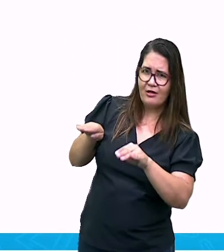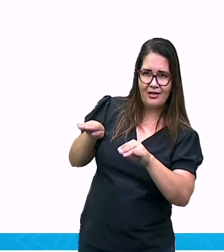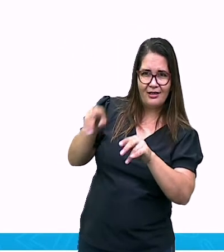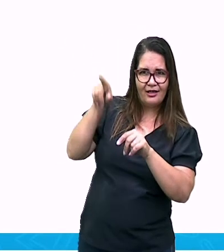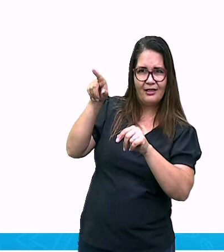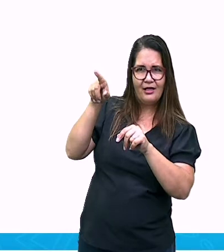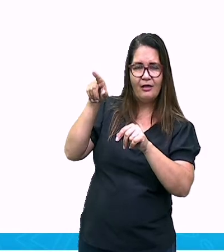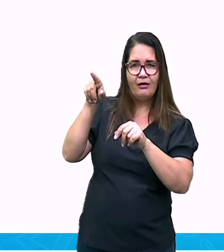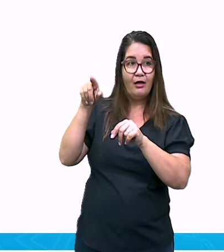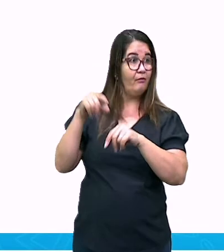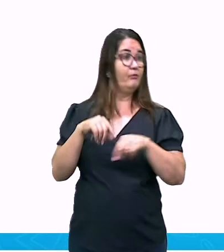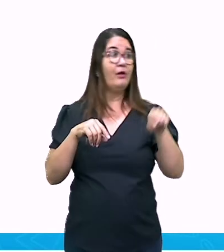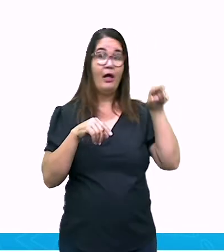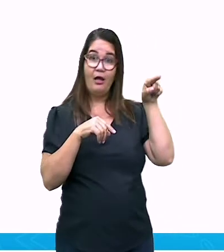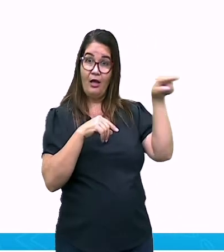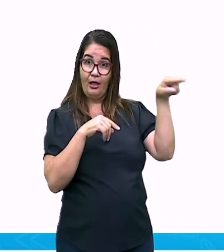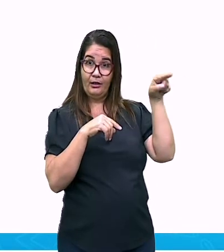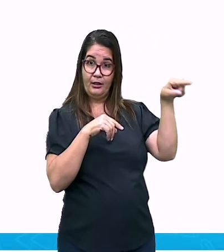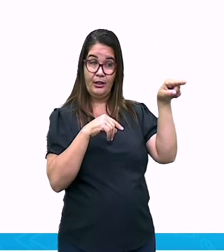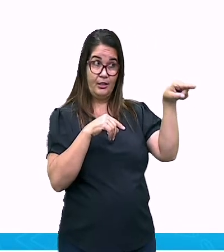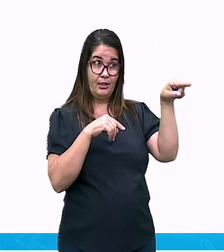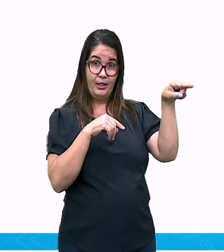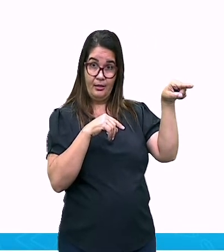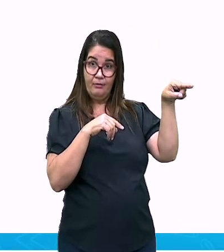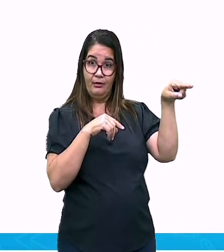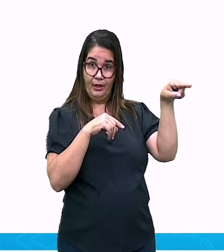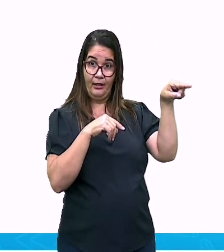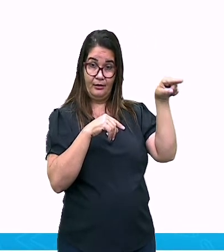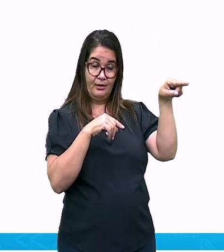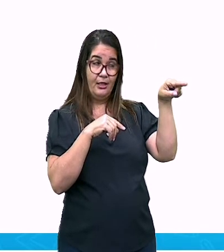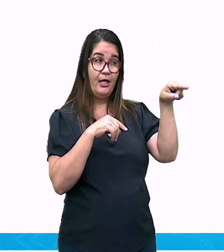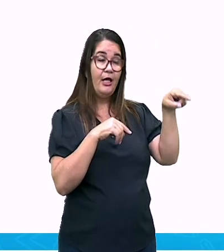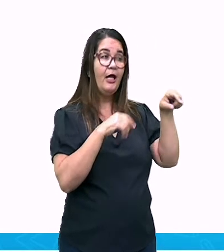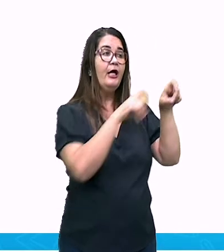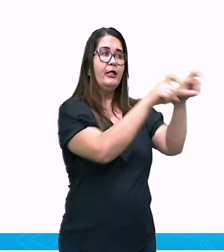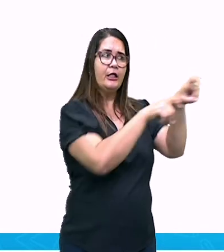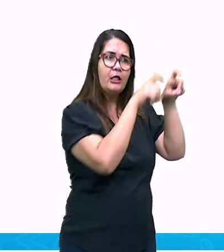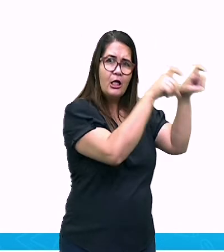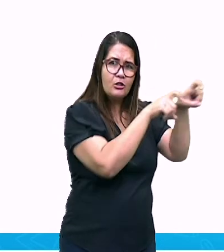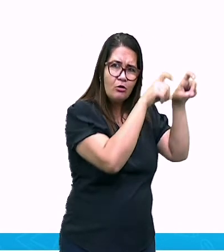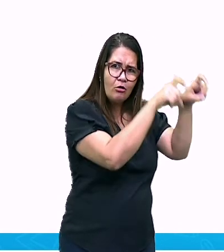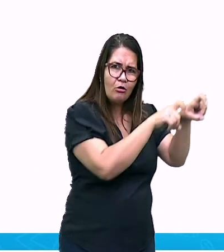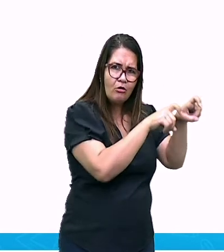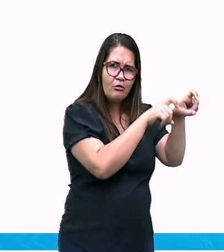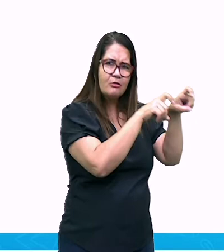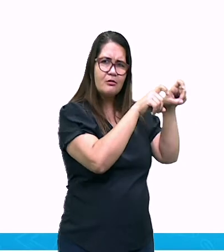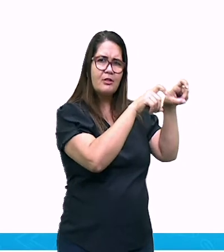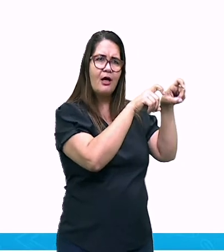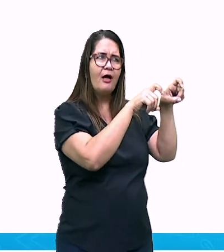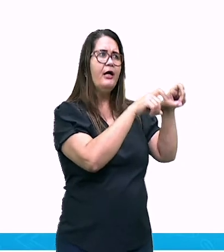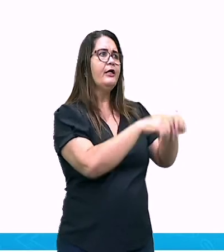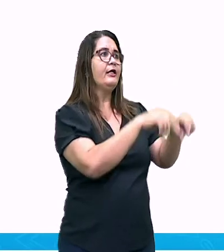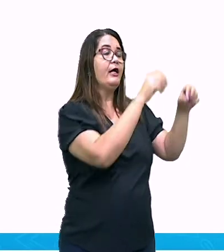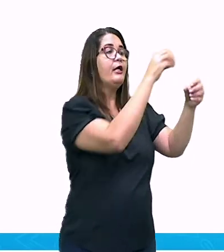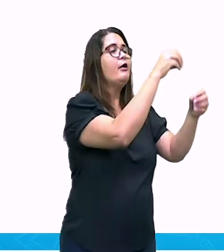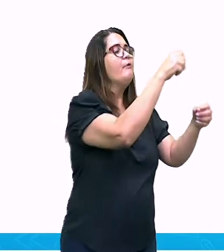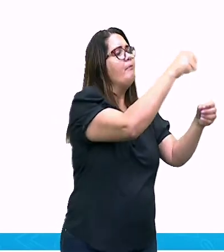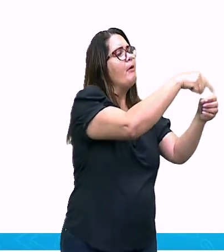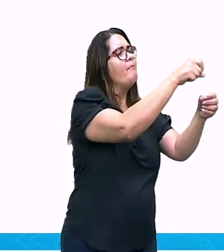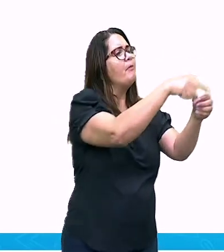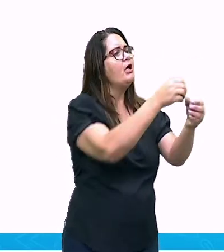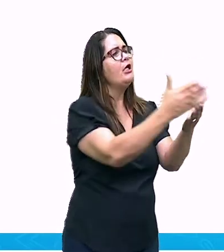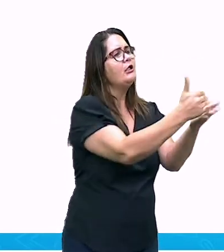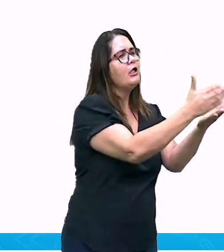prateleiras dos supermercados, dos mercadinhos, onde nós compramos, das feiras, ok? A